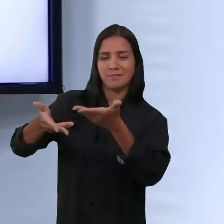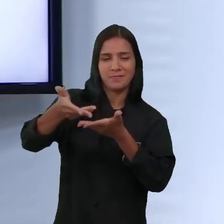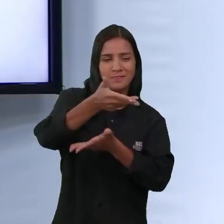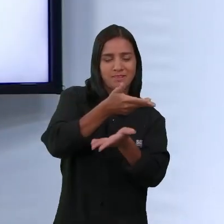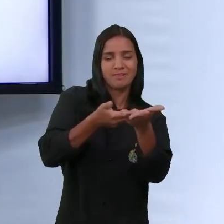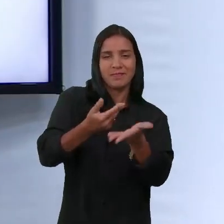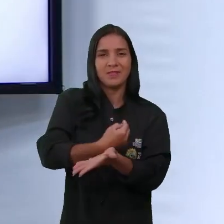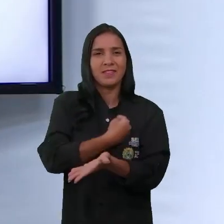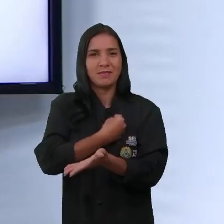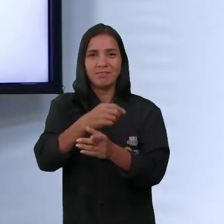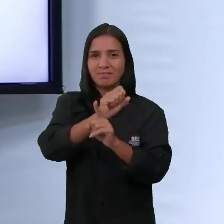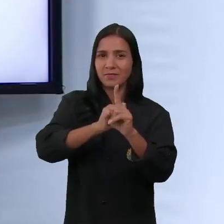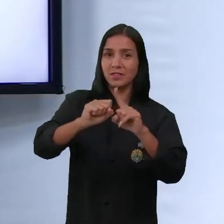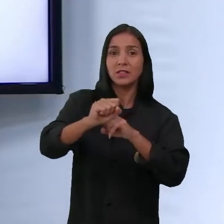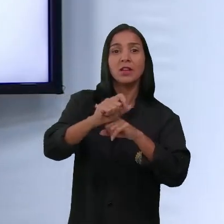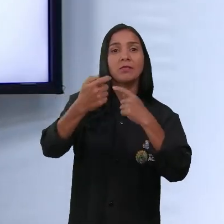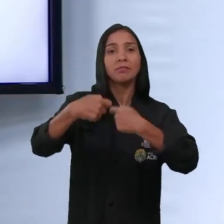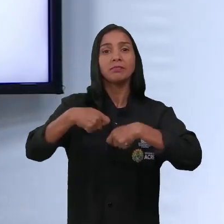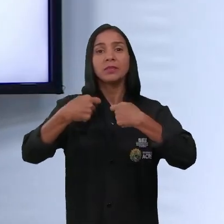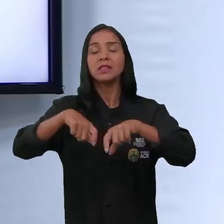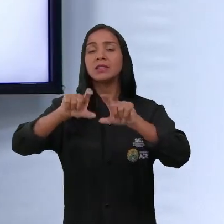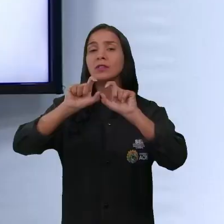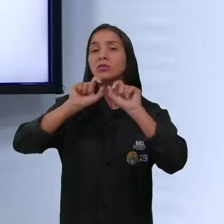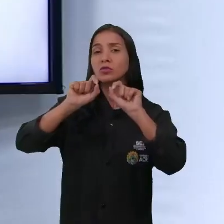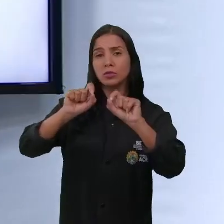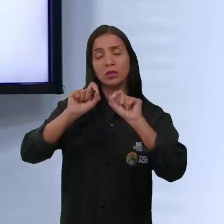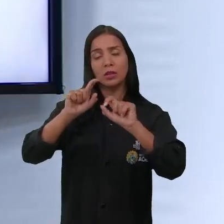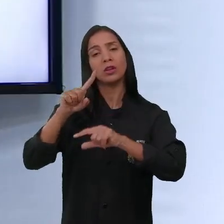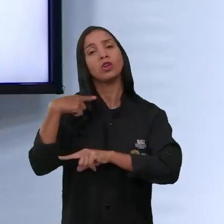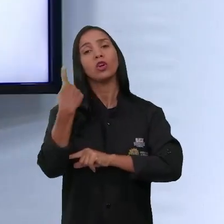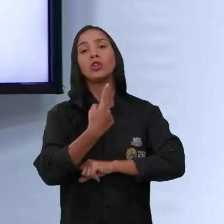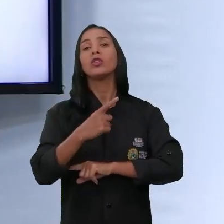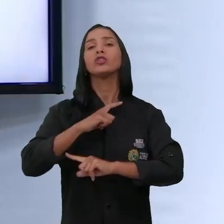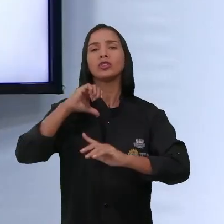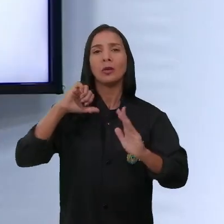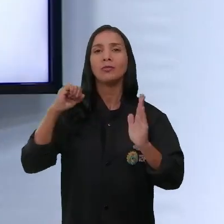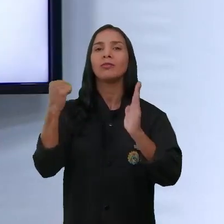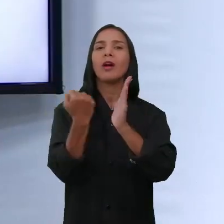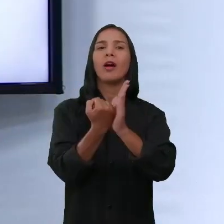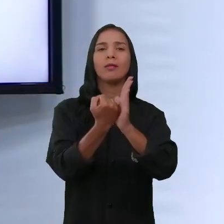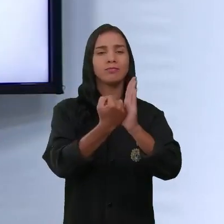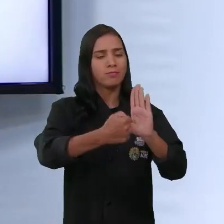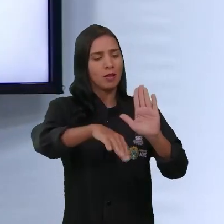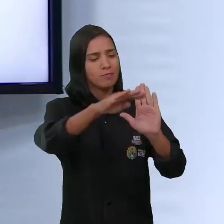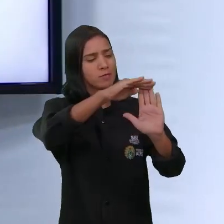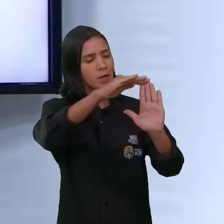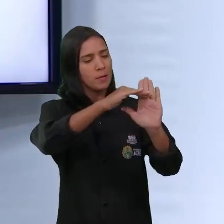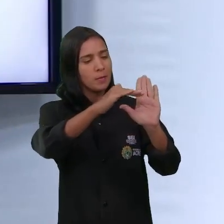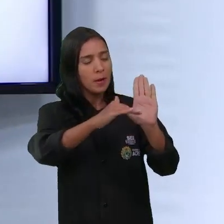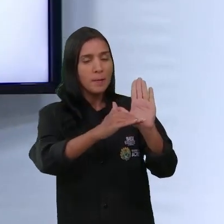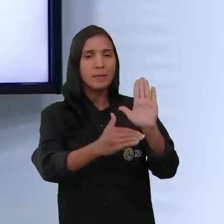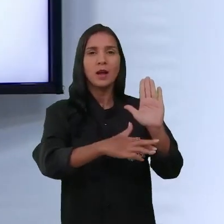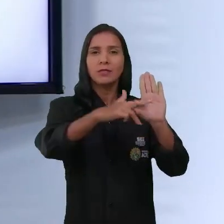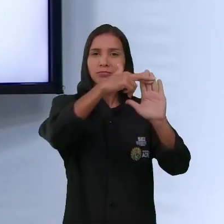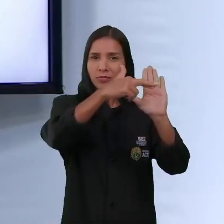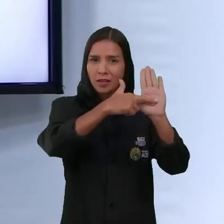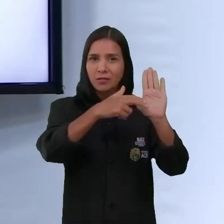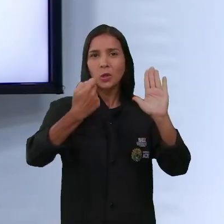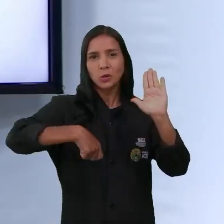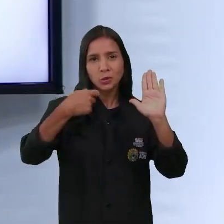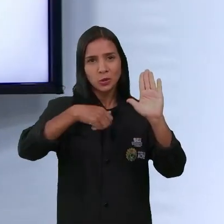sociedade implica na necessidade do estabelecimento das regras. Regras essas que podem